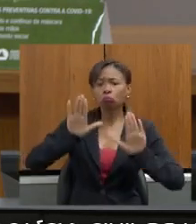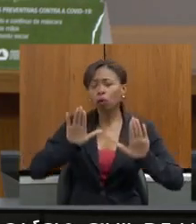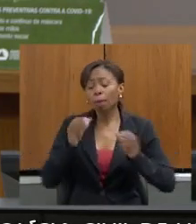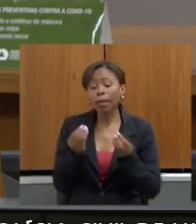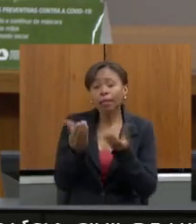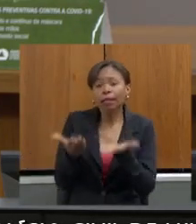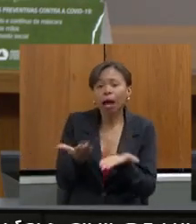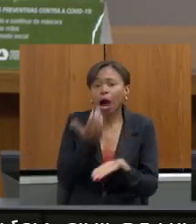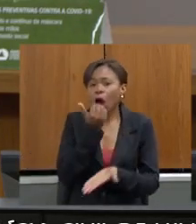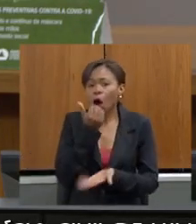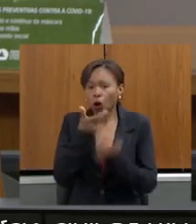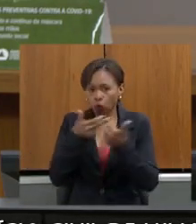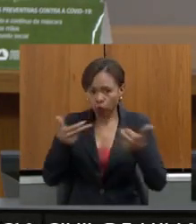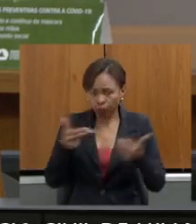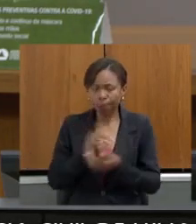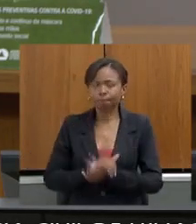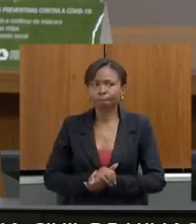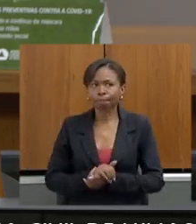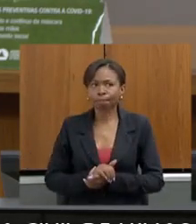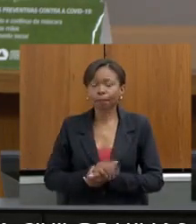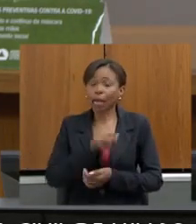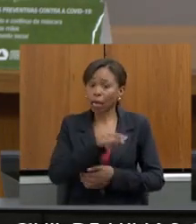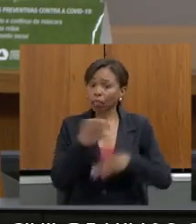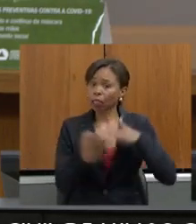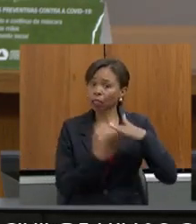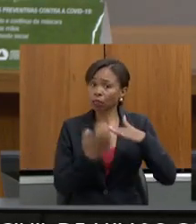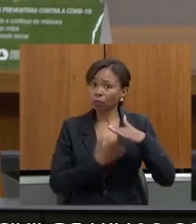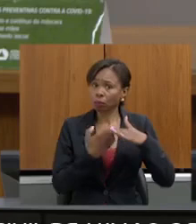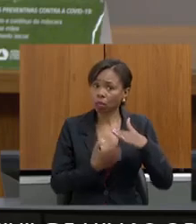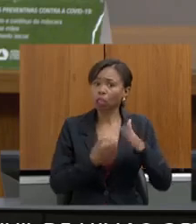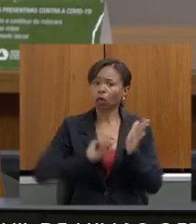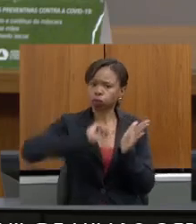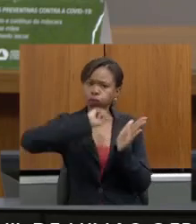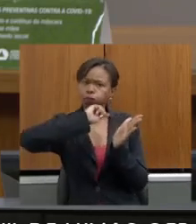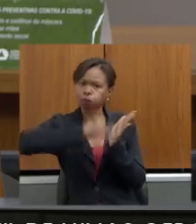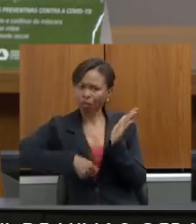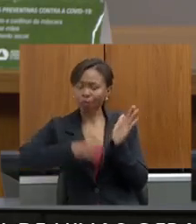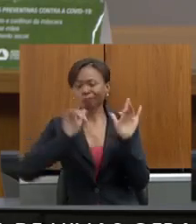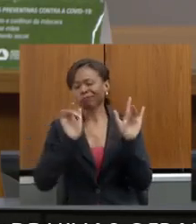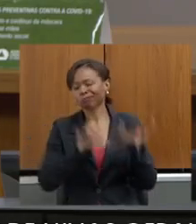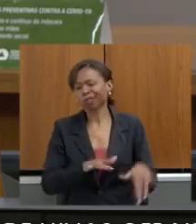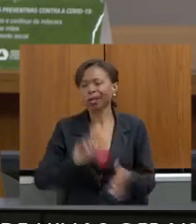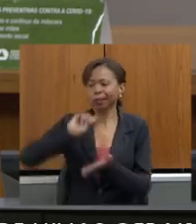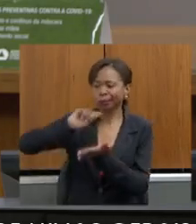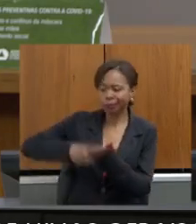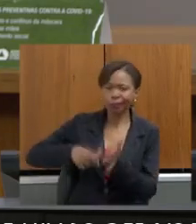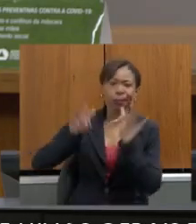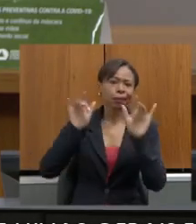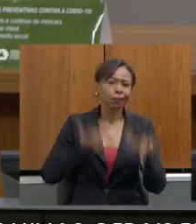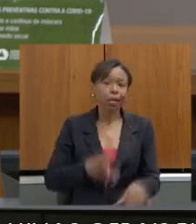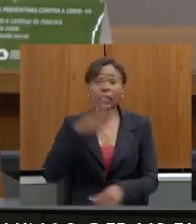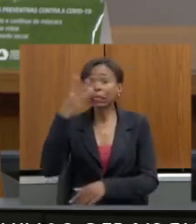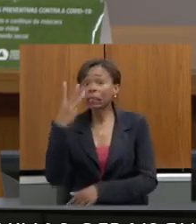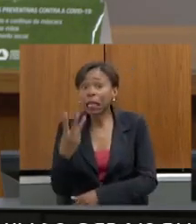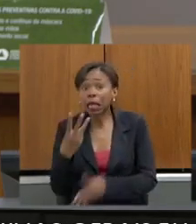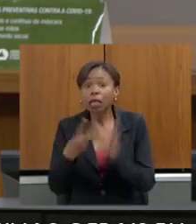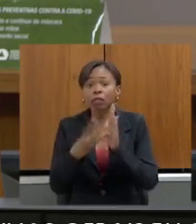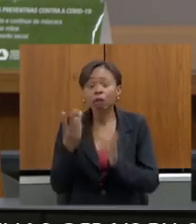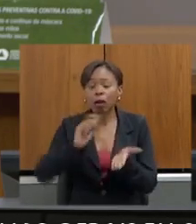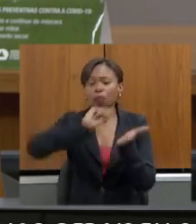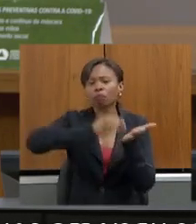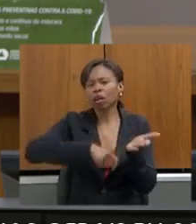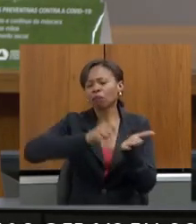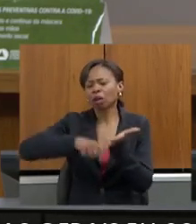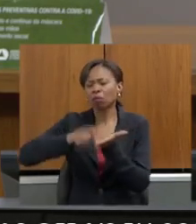fornecer alimentação Oi e a sua empresa desistiu do contrato abandonar uma vez desistiu a segunda vez desista a terceira vez e